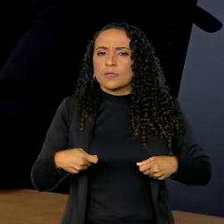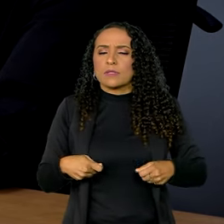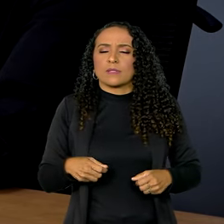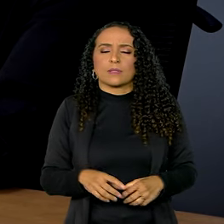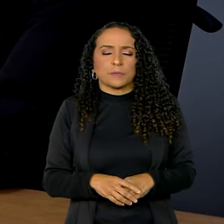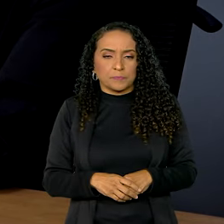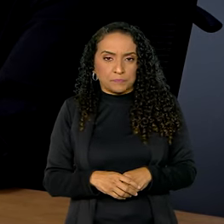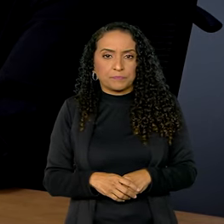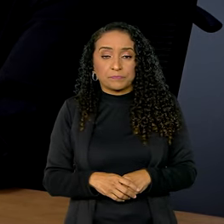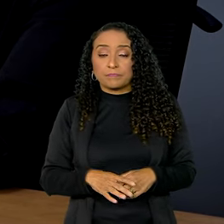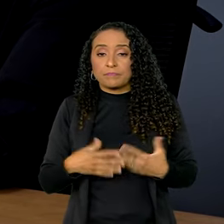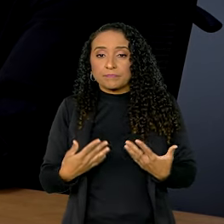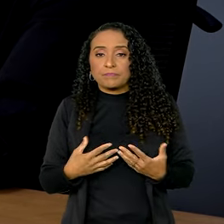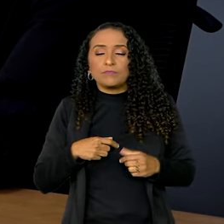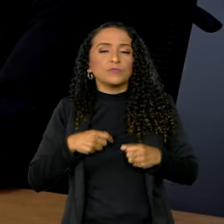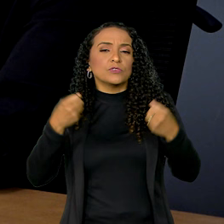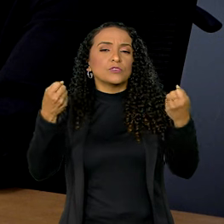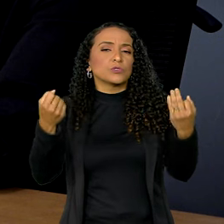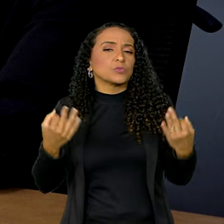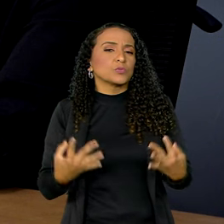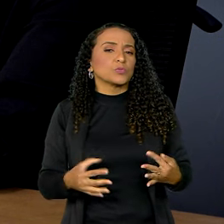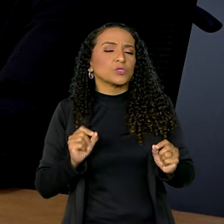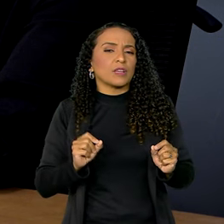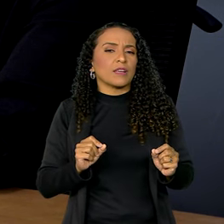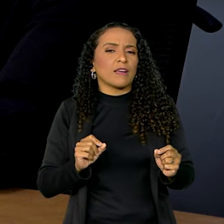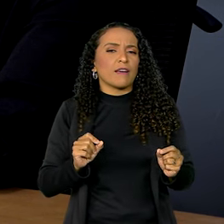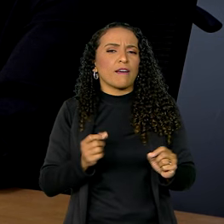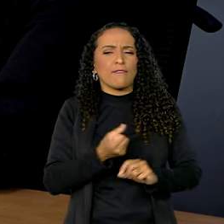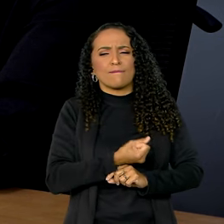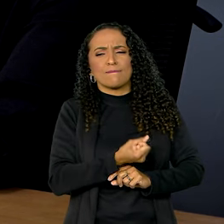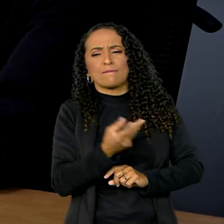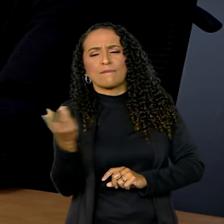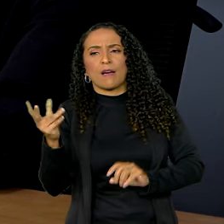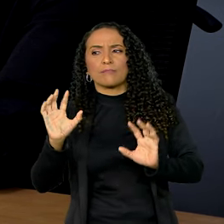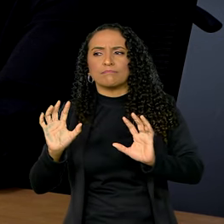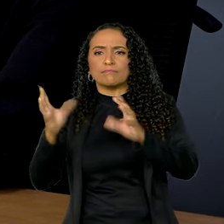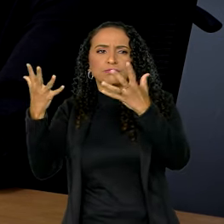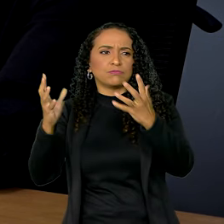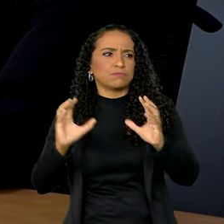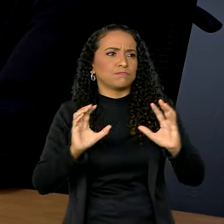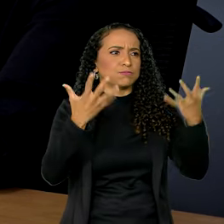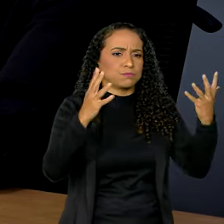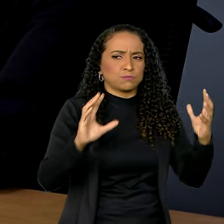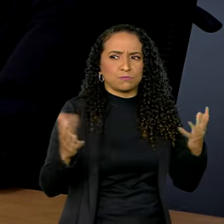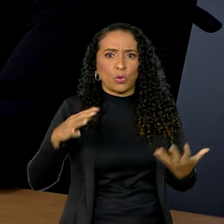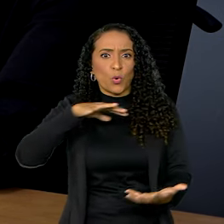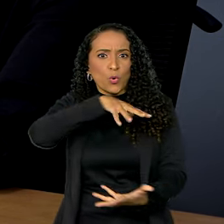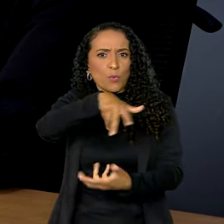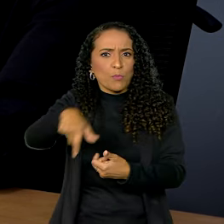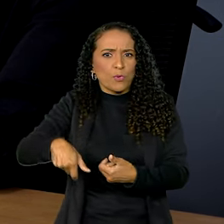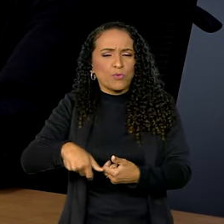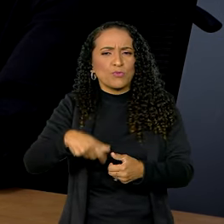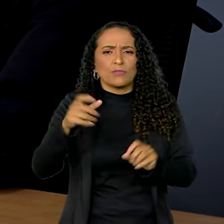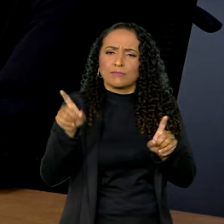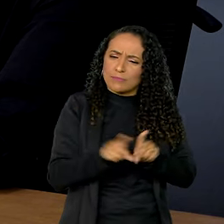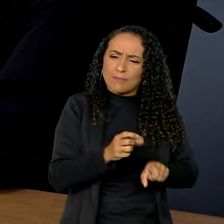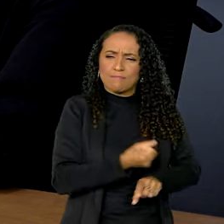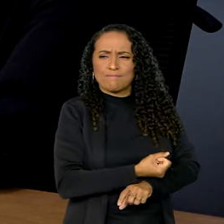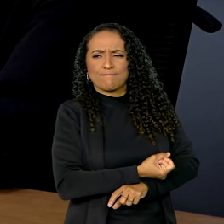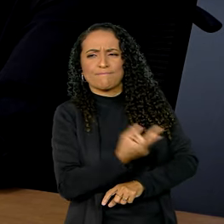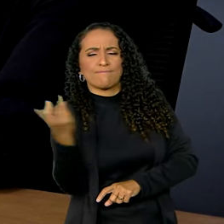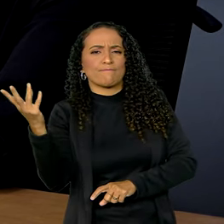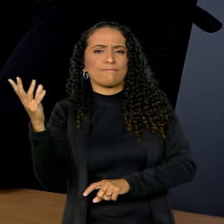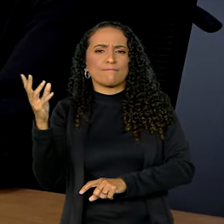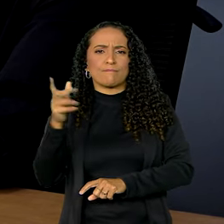precisaria de avanços então a gente tá falando de dezenas de eventos feitos no mundo inteiro a gente tá falando de centenas